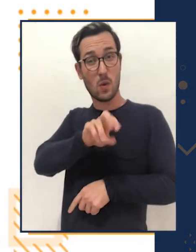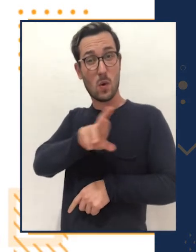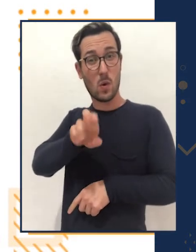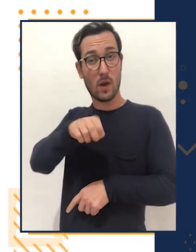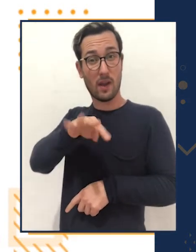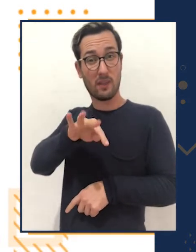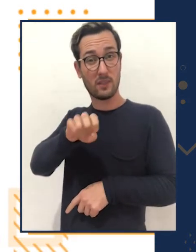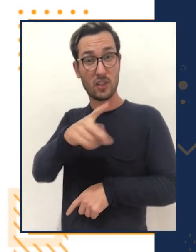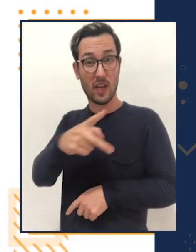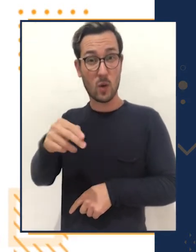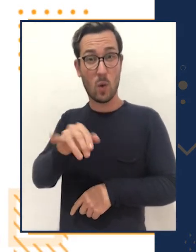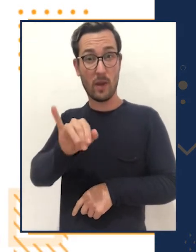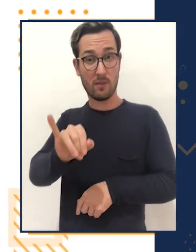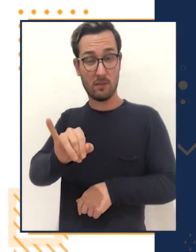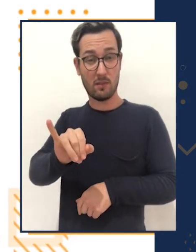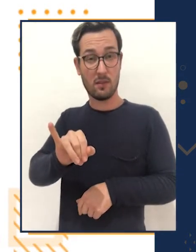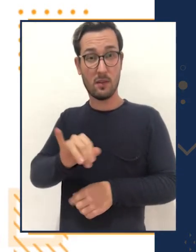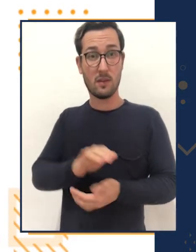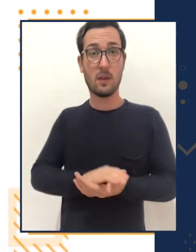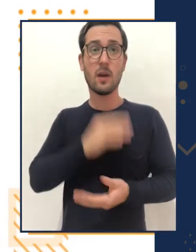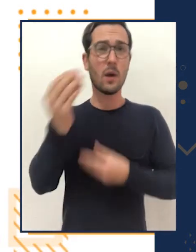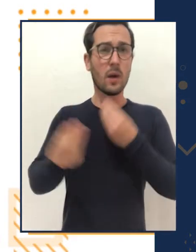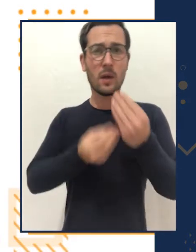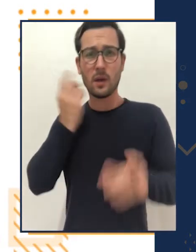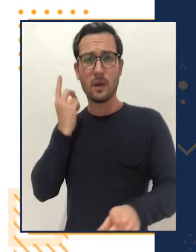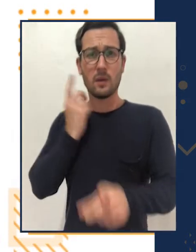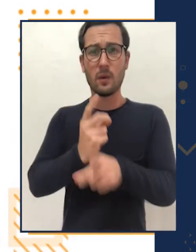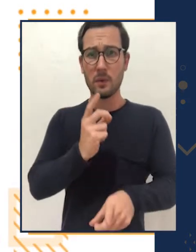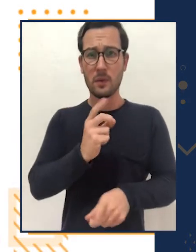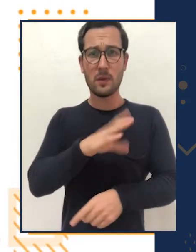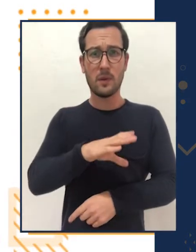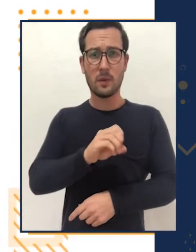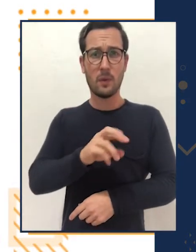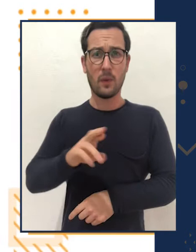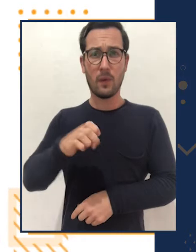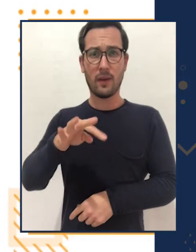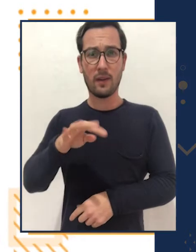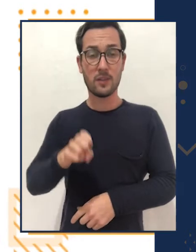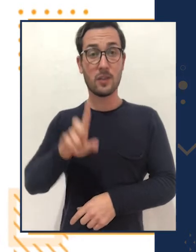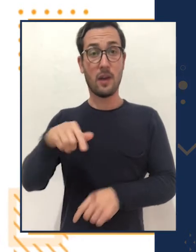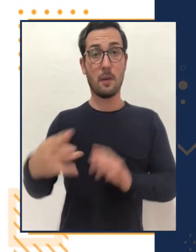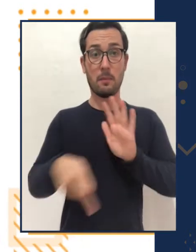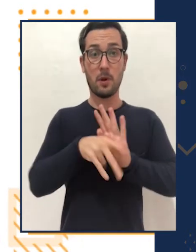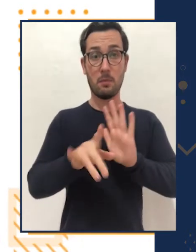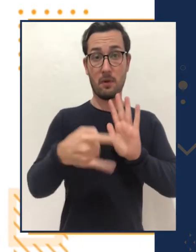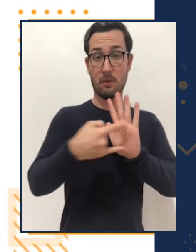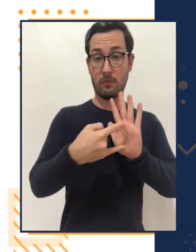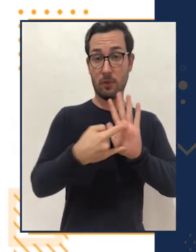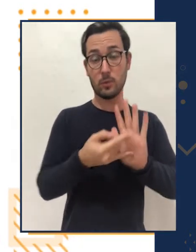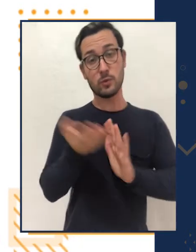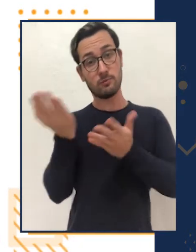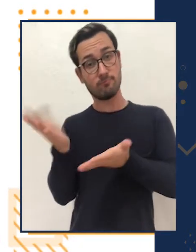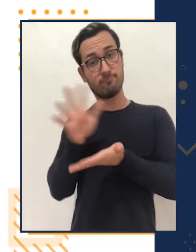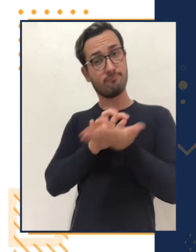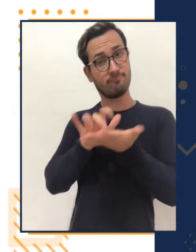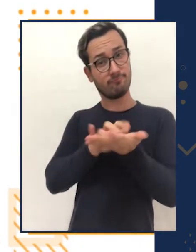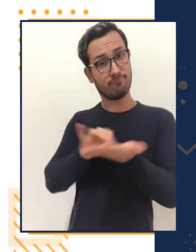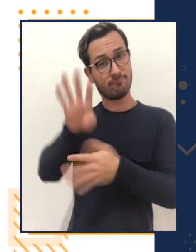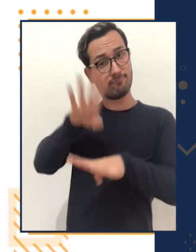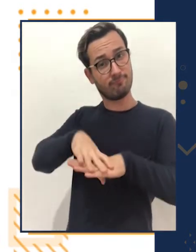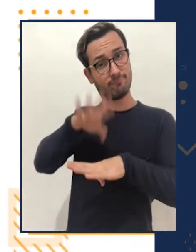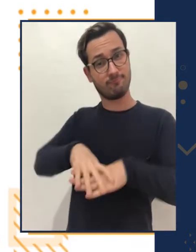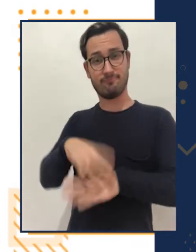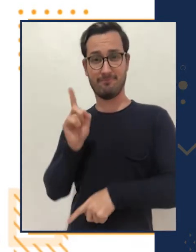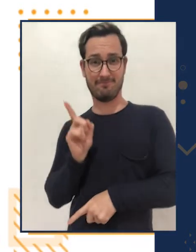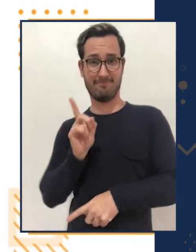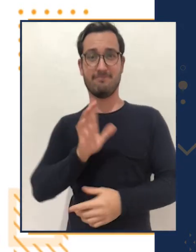a resistência da tensão que a gente quer, né, sobre esse resistor qualquer, vezes a corrente I que vai circular por